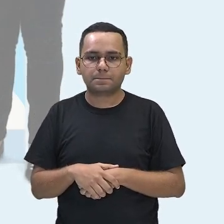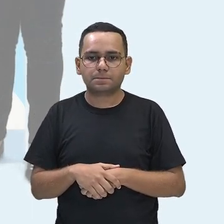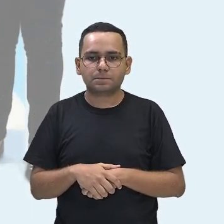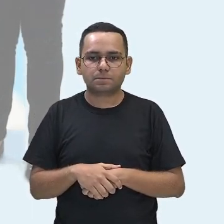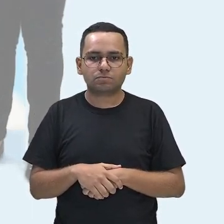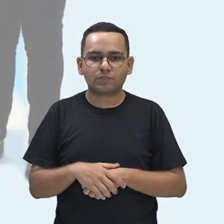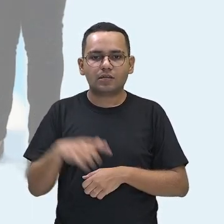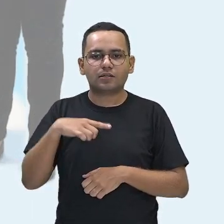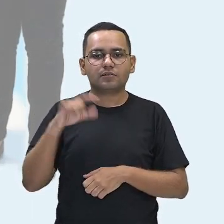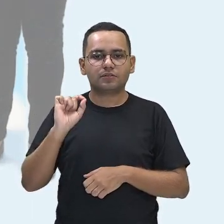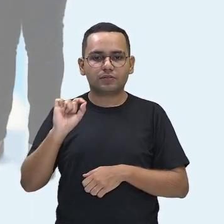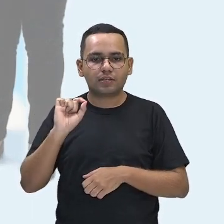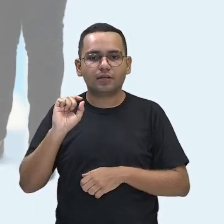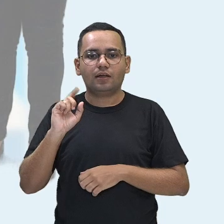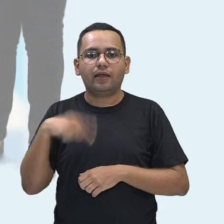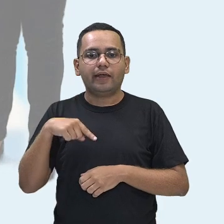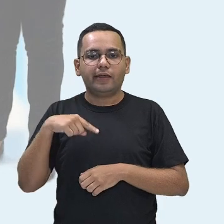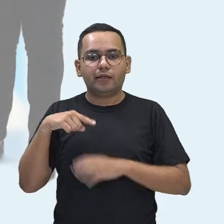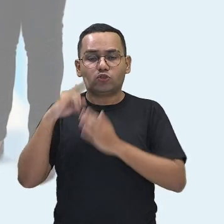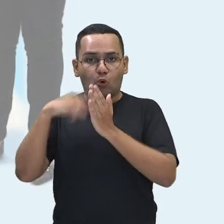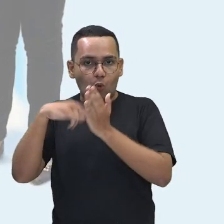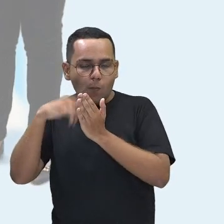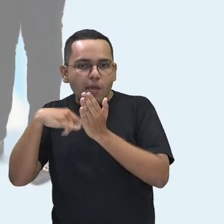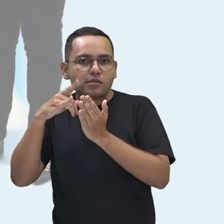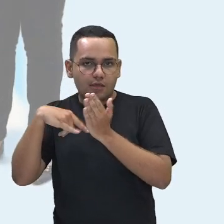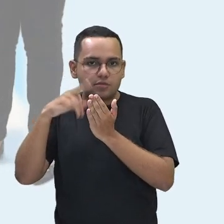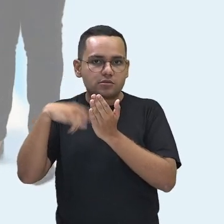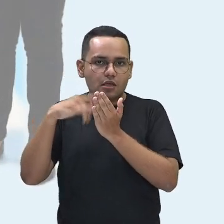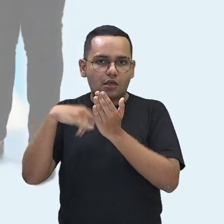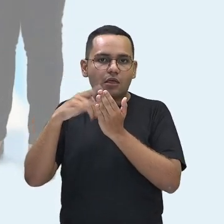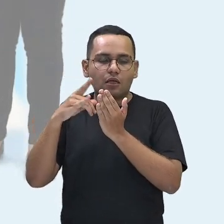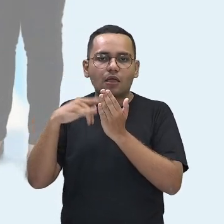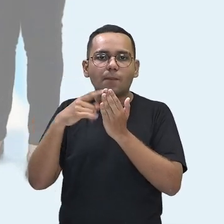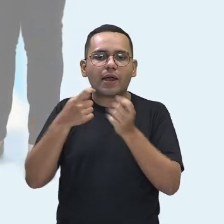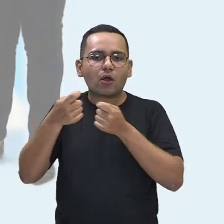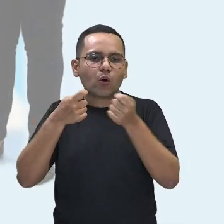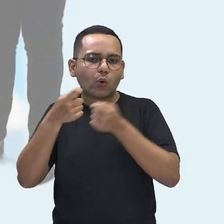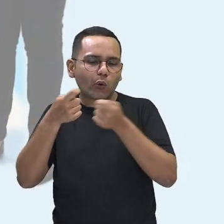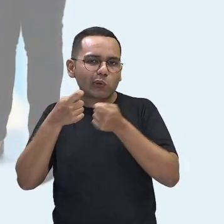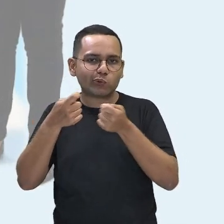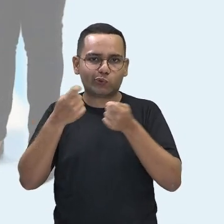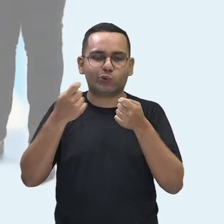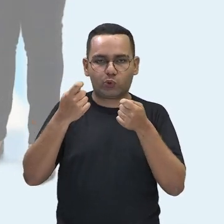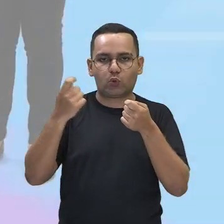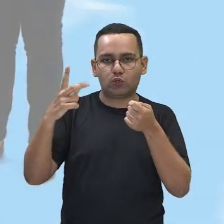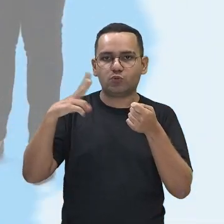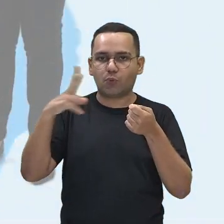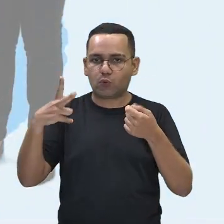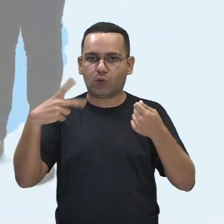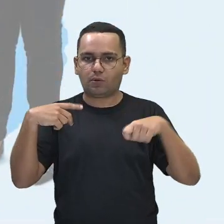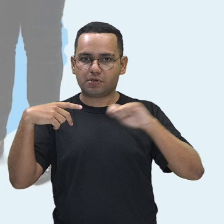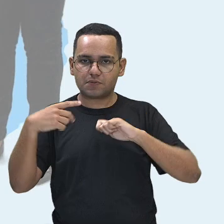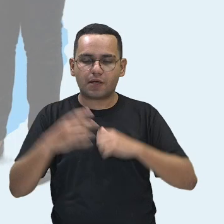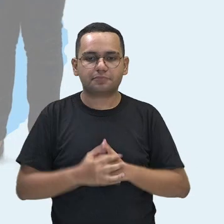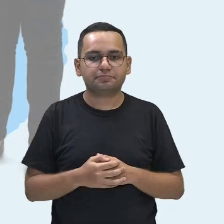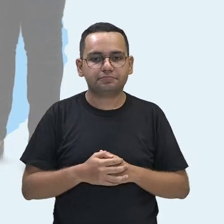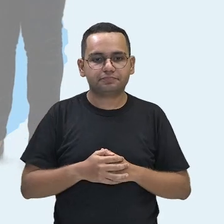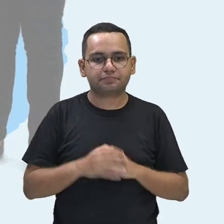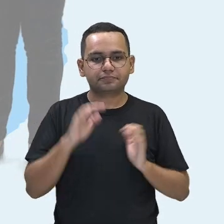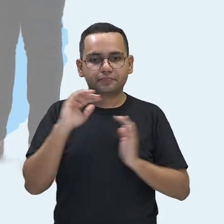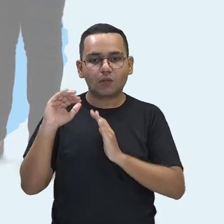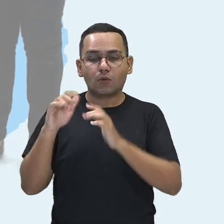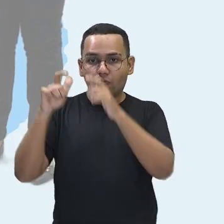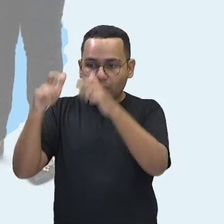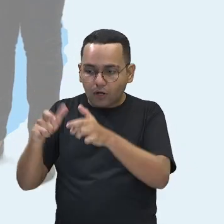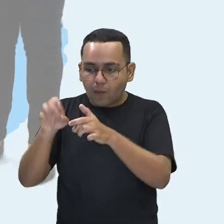servir de baliza aos domínios das duas coroas, de Espanha e Portugal. Aportou em Belém no